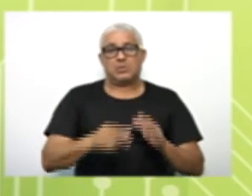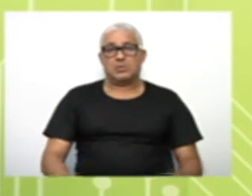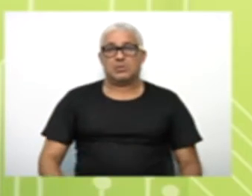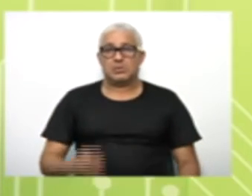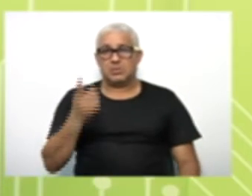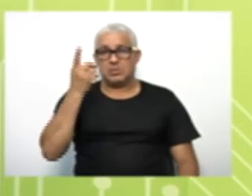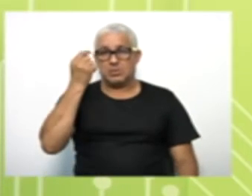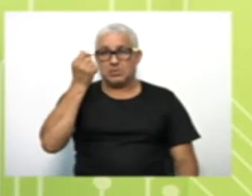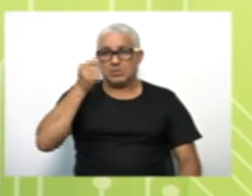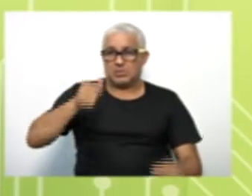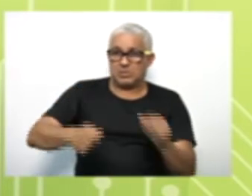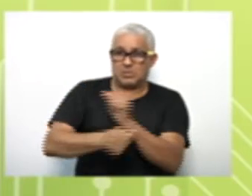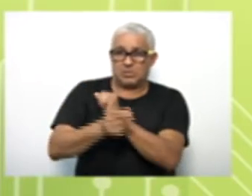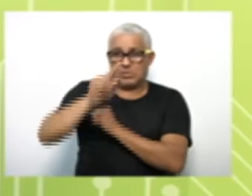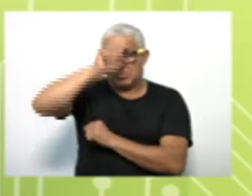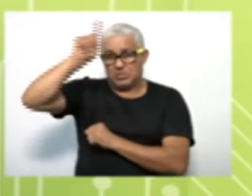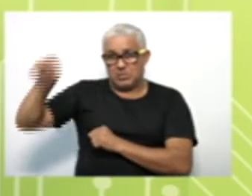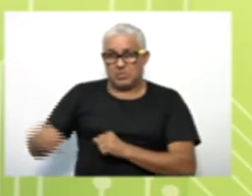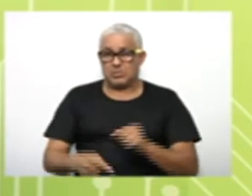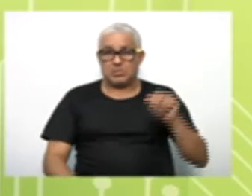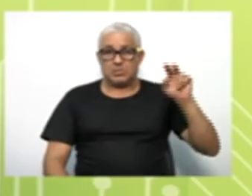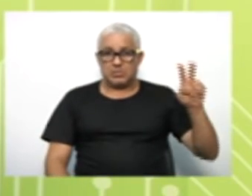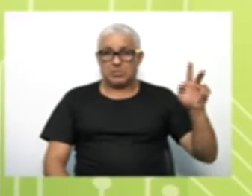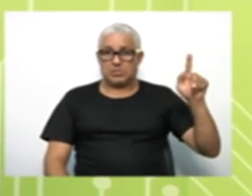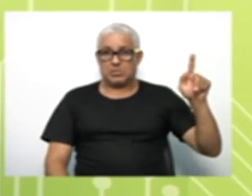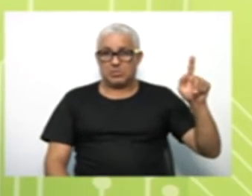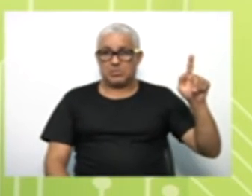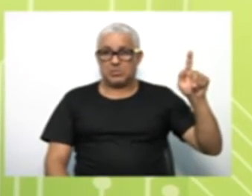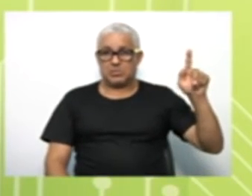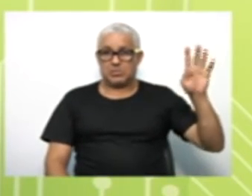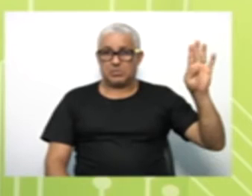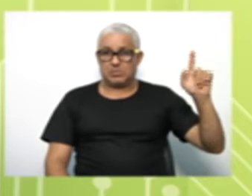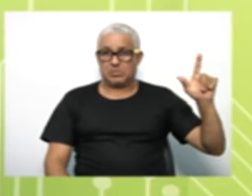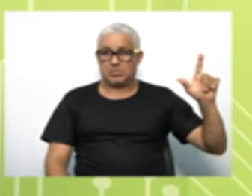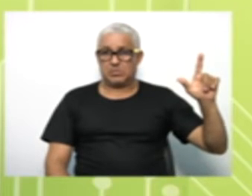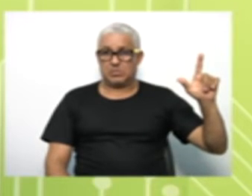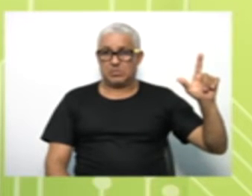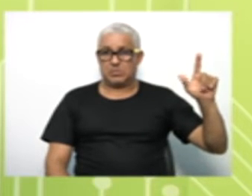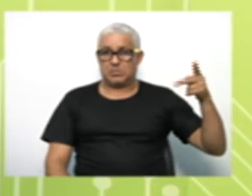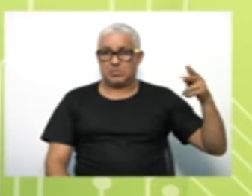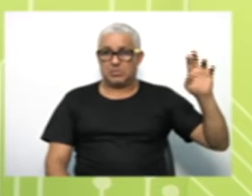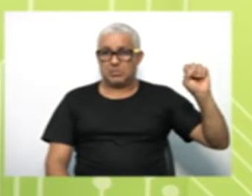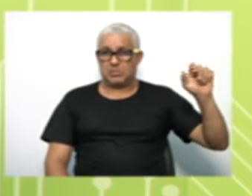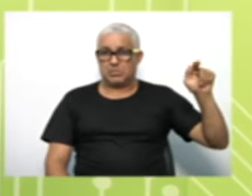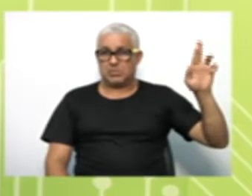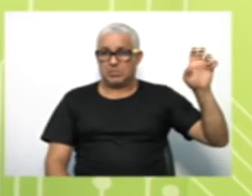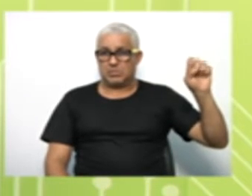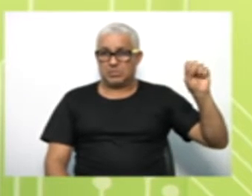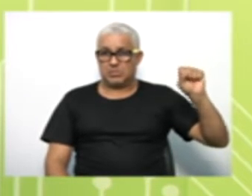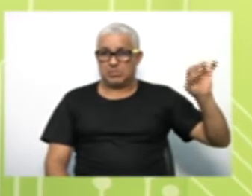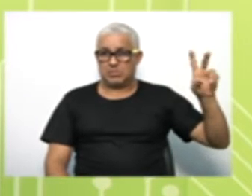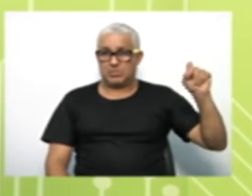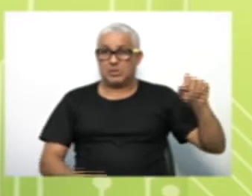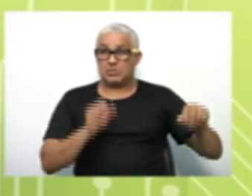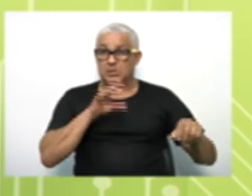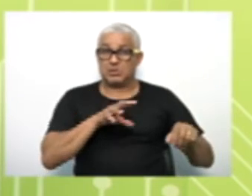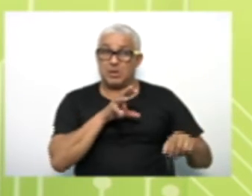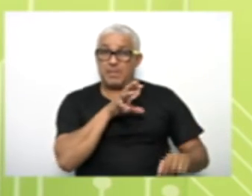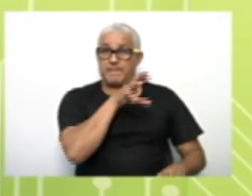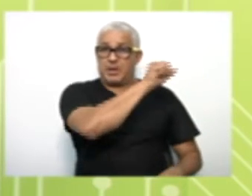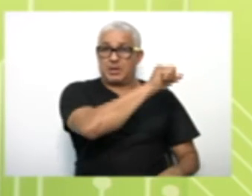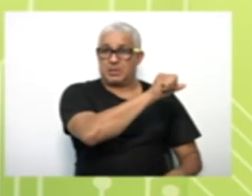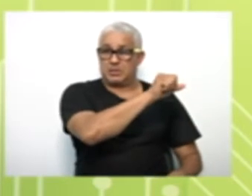R$1 milhão no VGBL progressivo. Significa que se eu sacar daqui